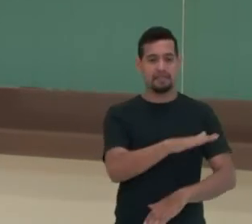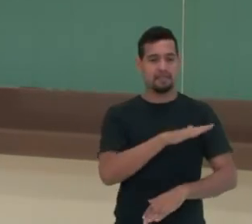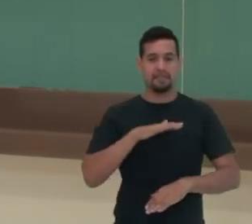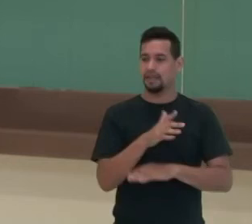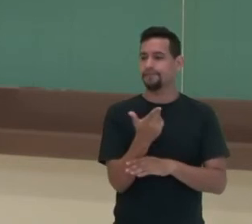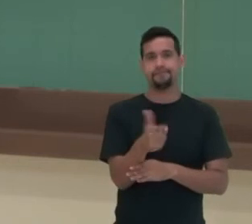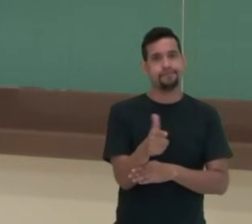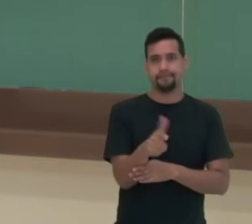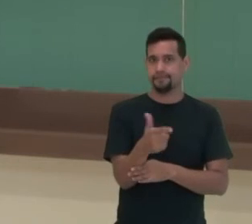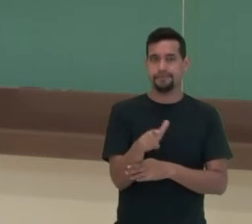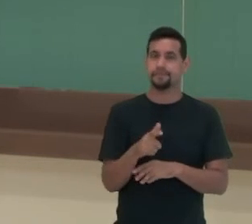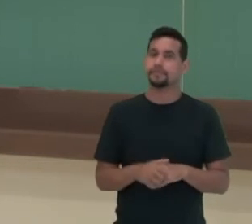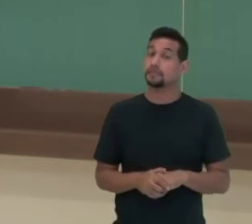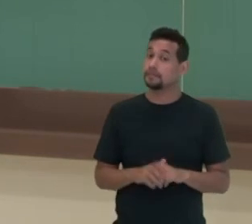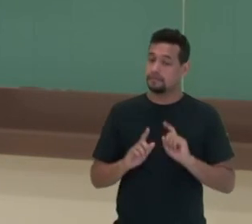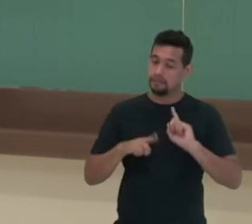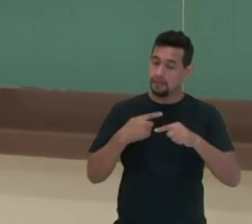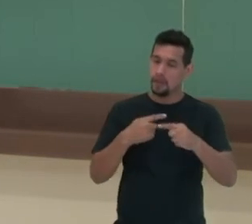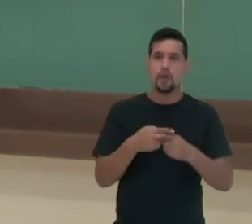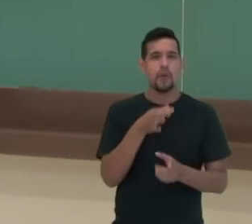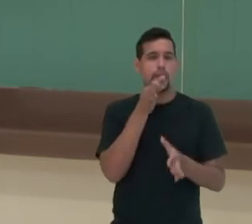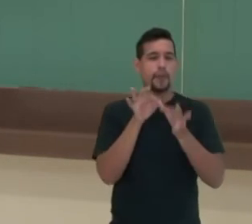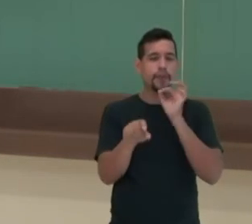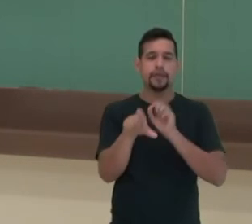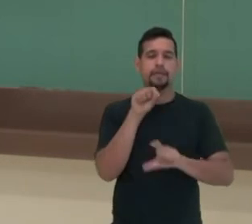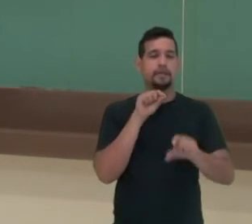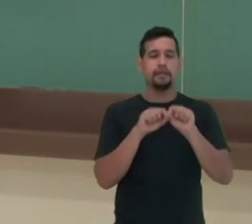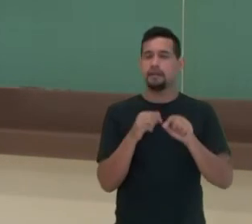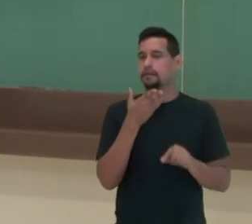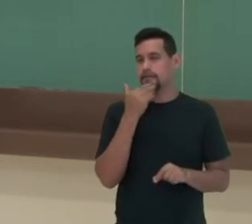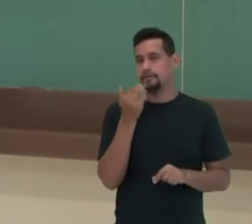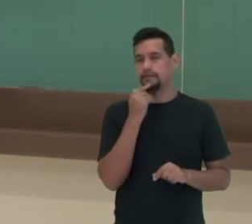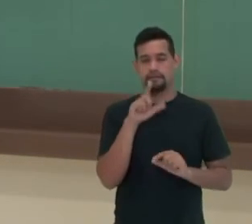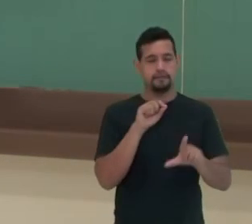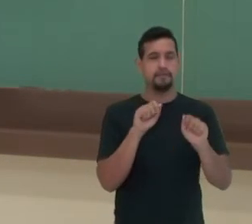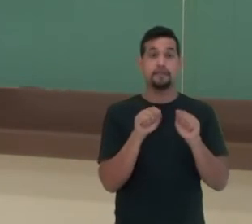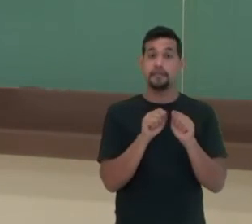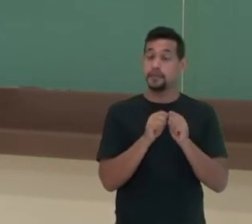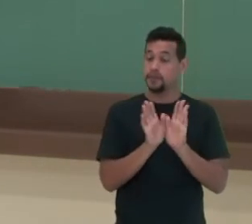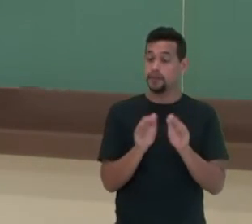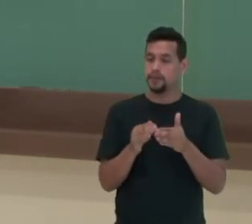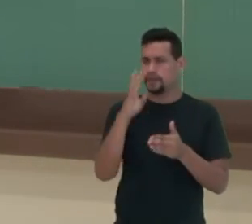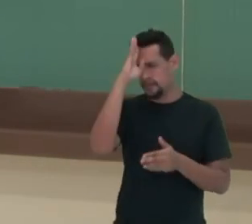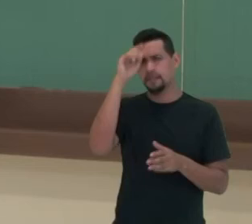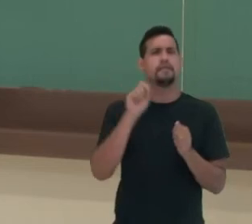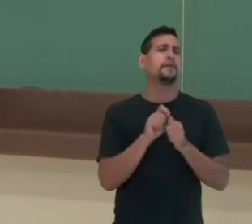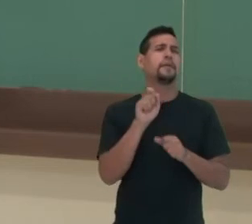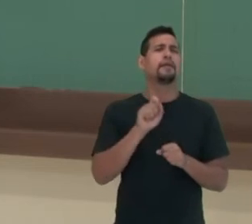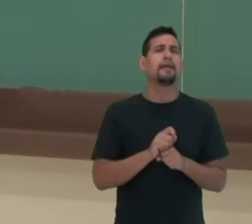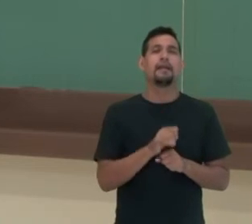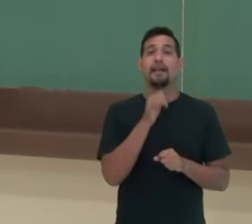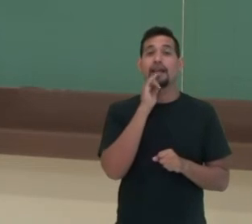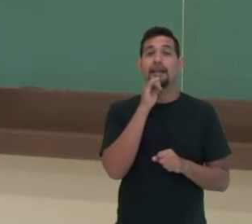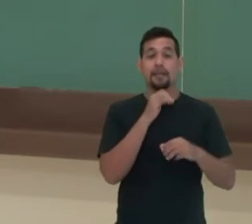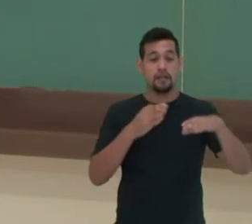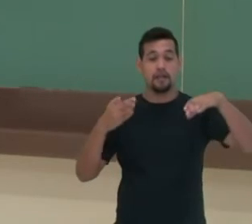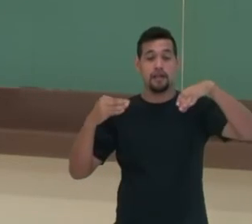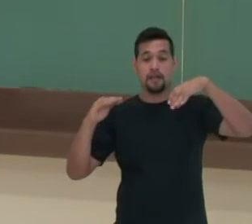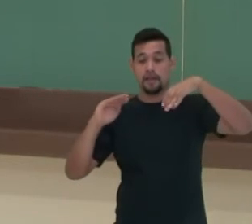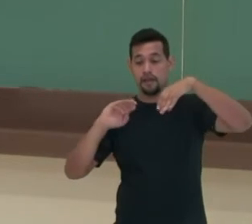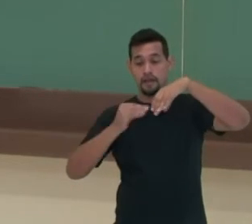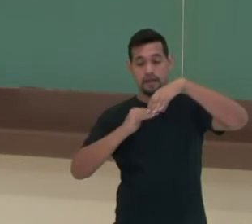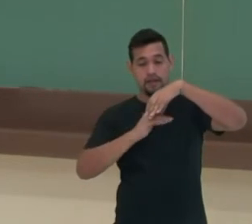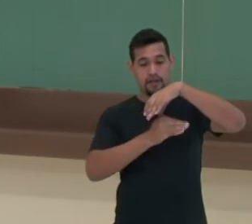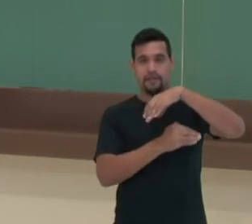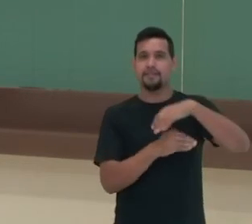da superfície. Aí, uma das opções, uma solução encontrada pelos romanos, construir túneis embaixo da